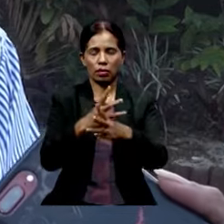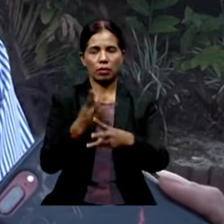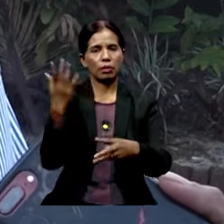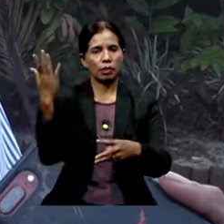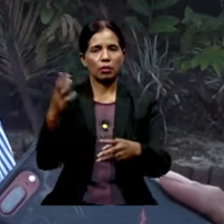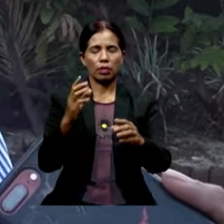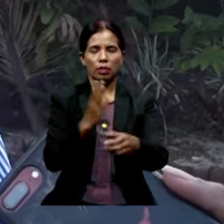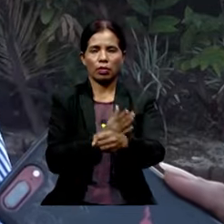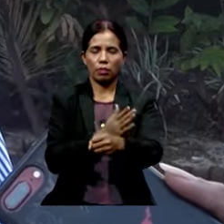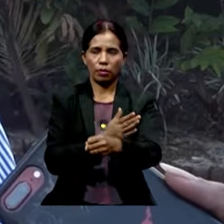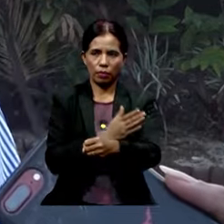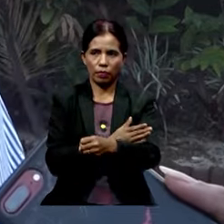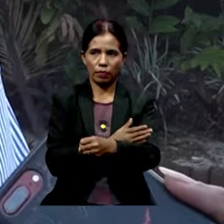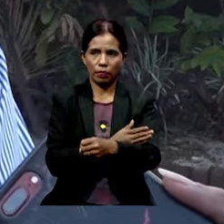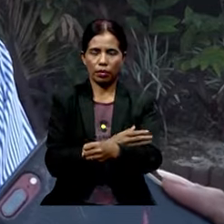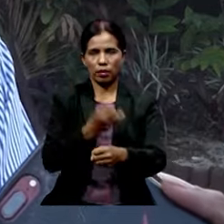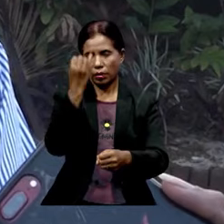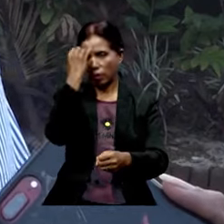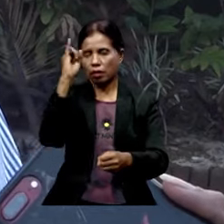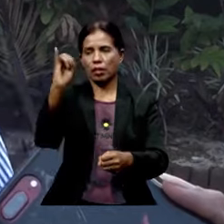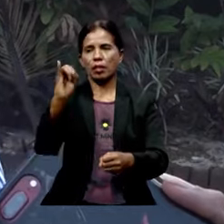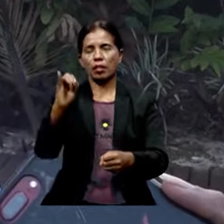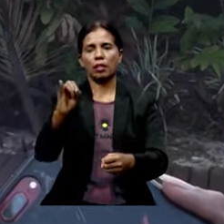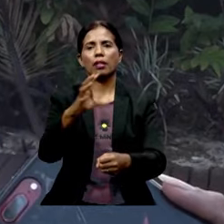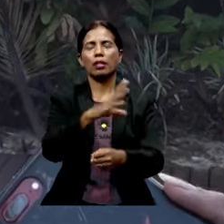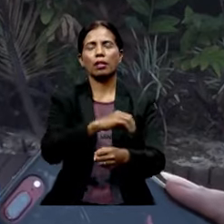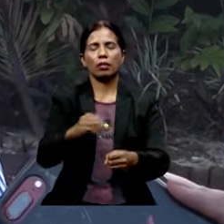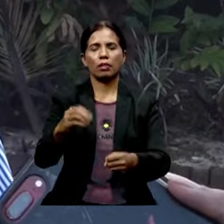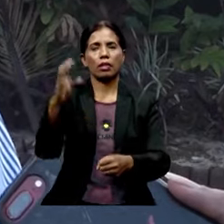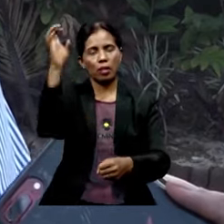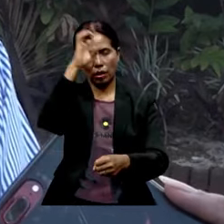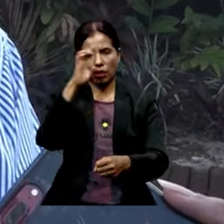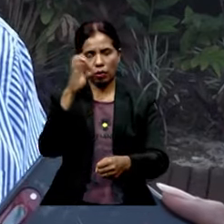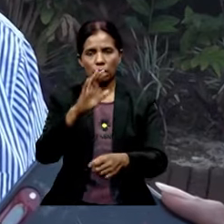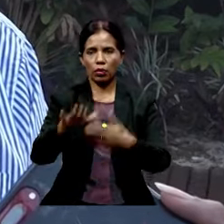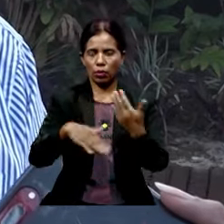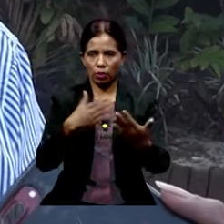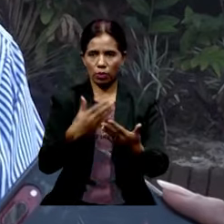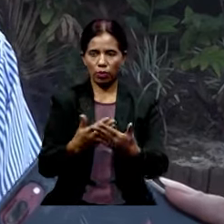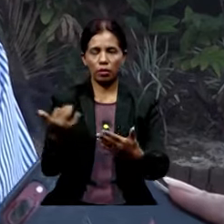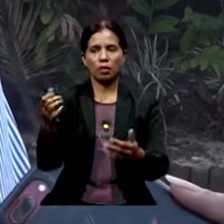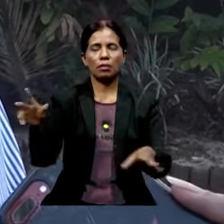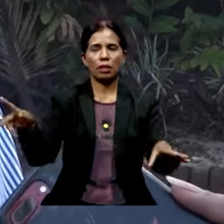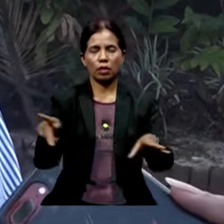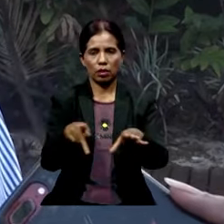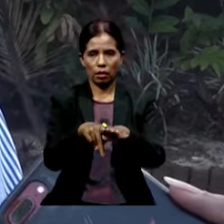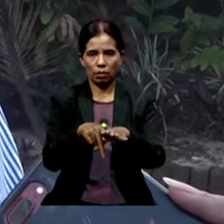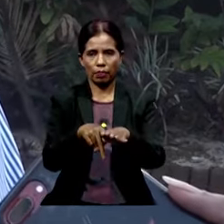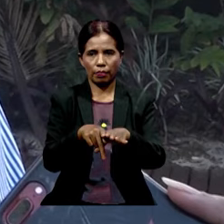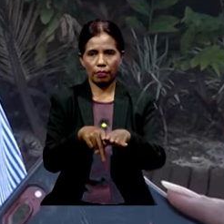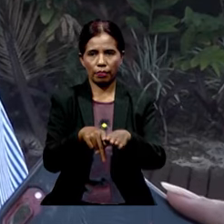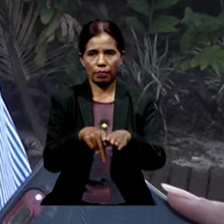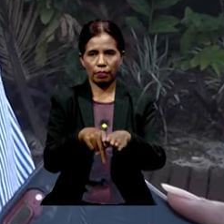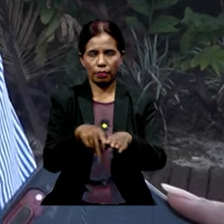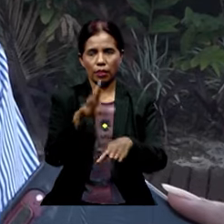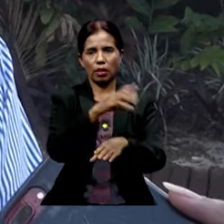ou de promover Itália, Europa, no Rai Ásia, sirva tudo também, seja a parte ativa e a